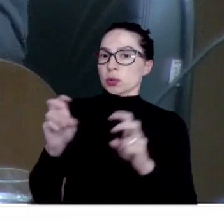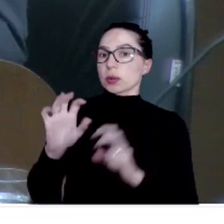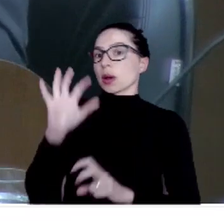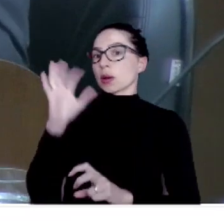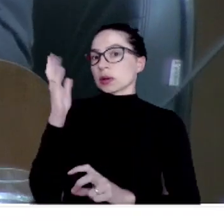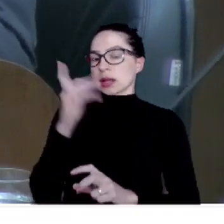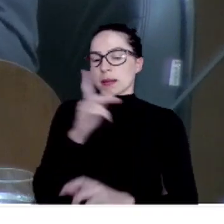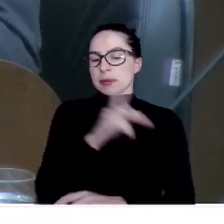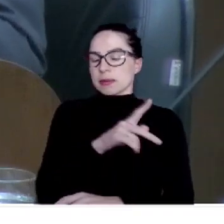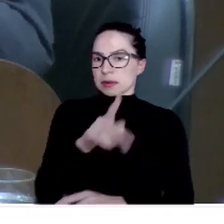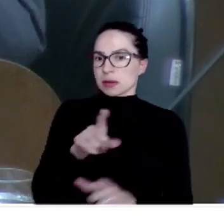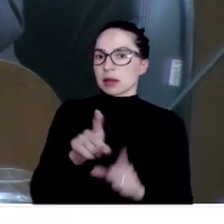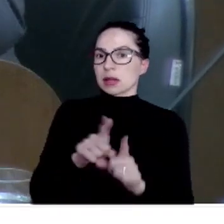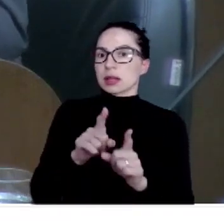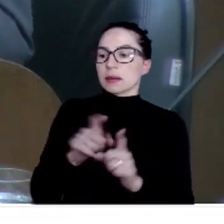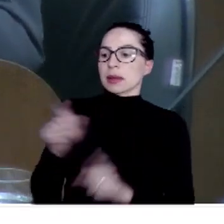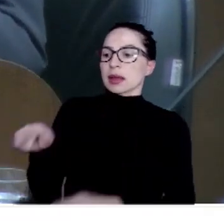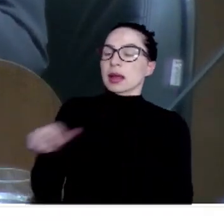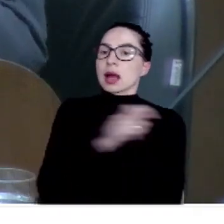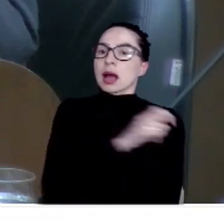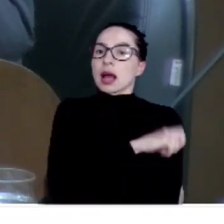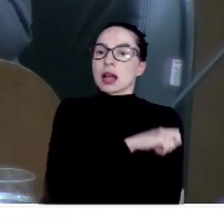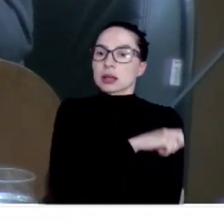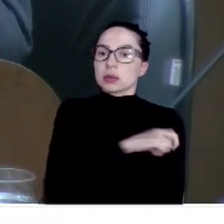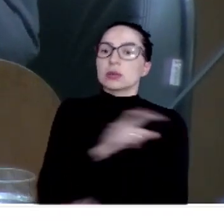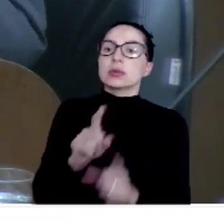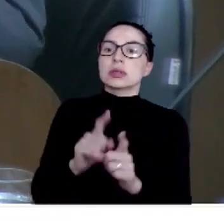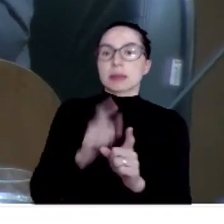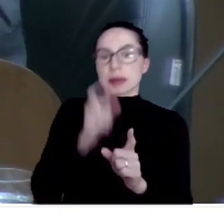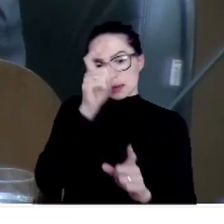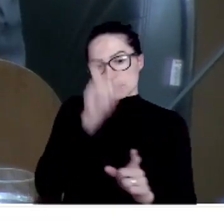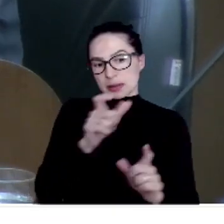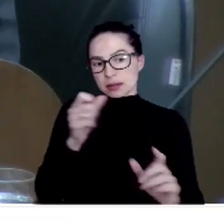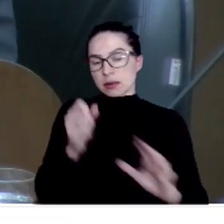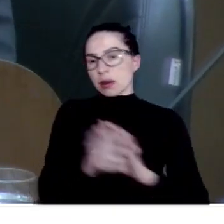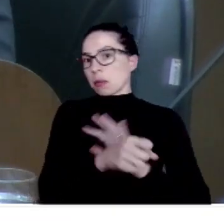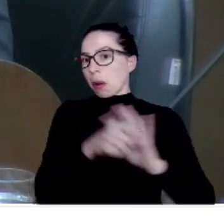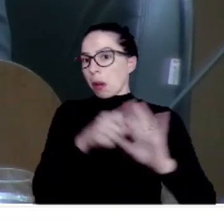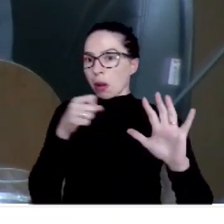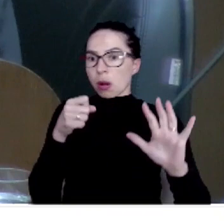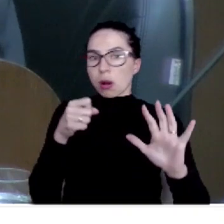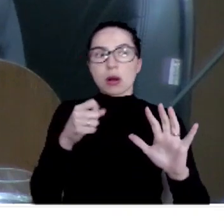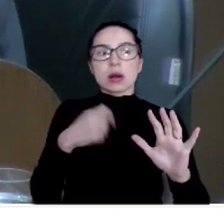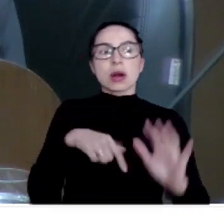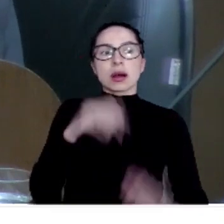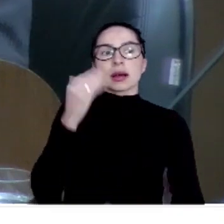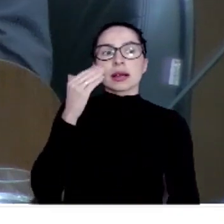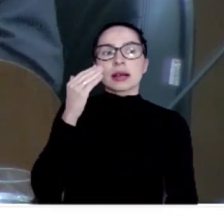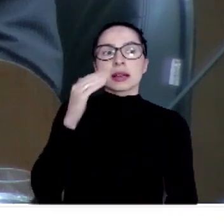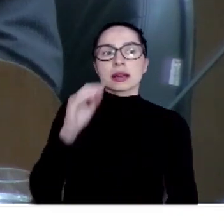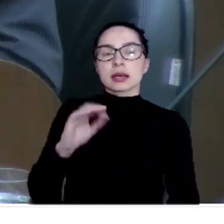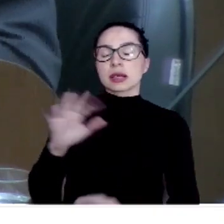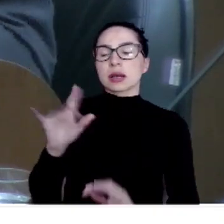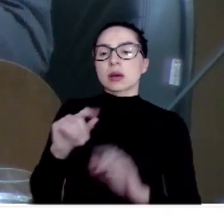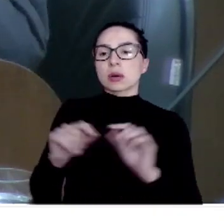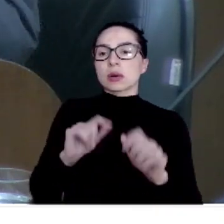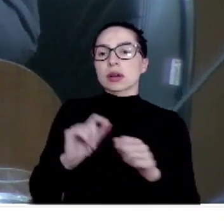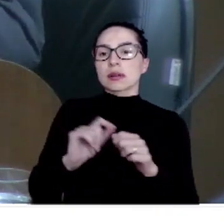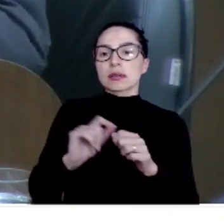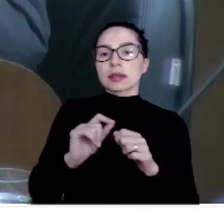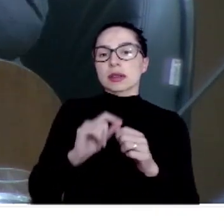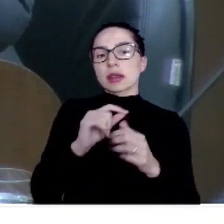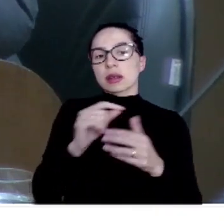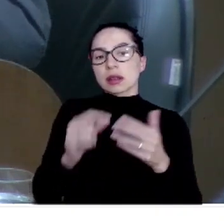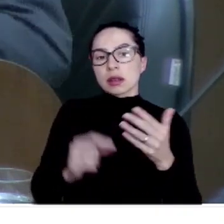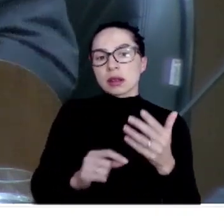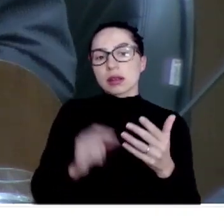professora, quanto ao aluno e quanto à agressora, para a gente entender quais foram os protocolos utilizados para